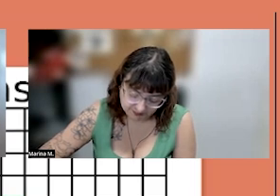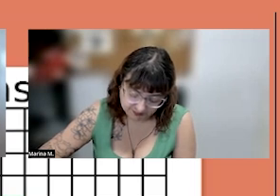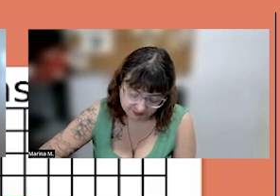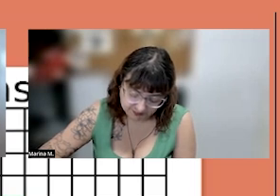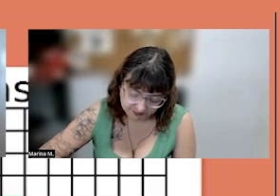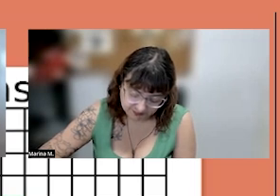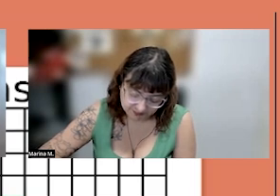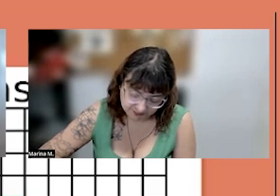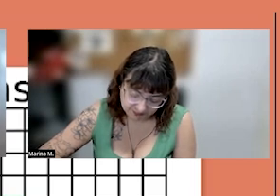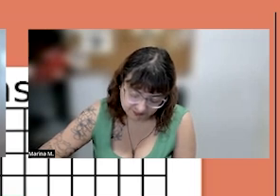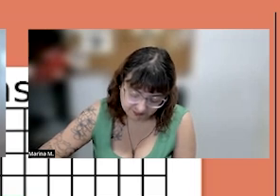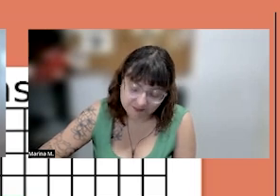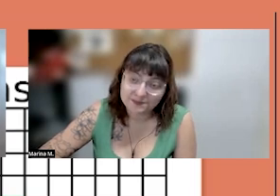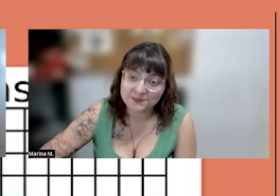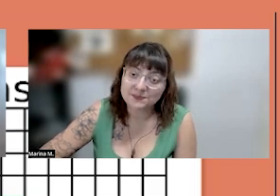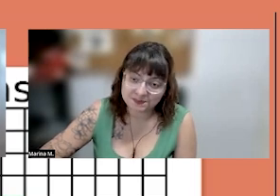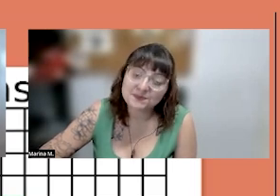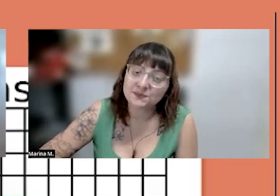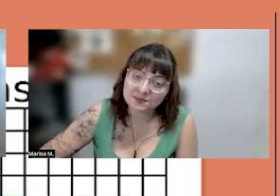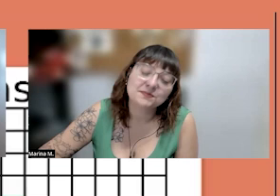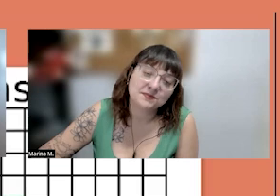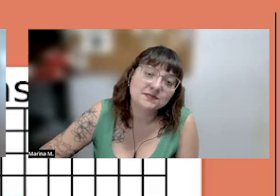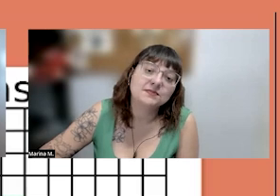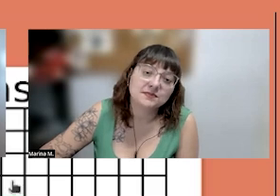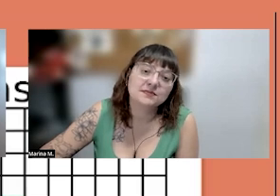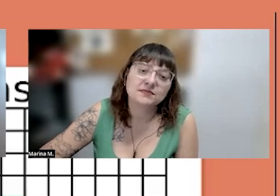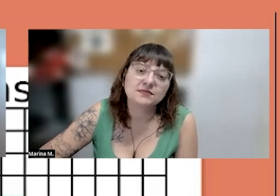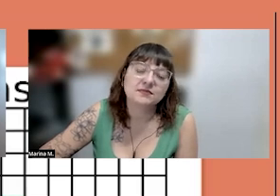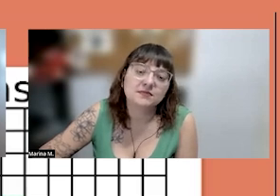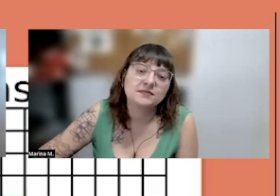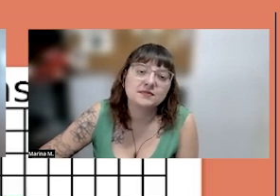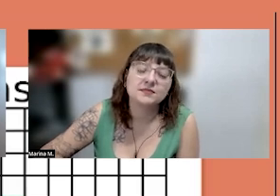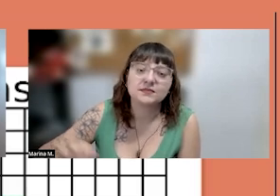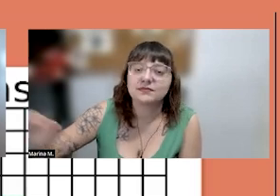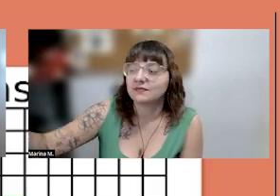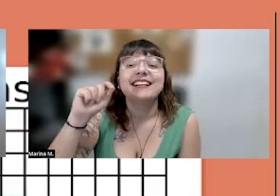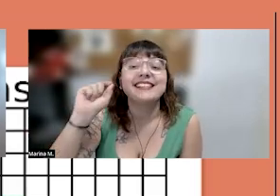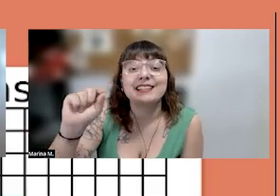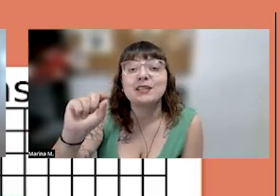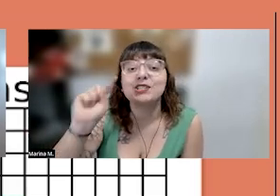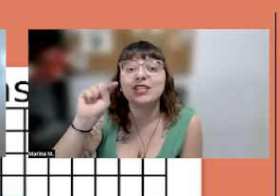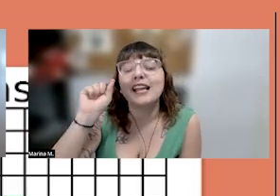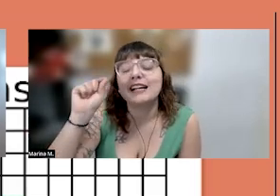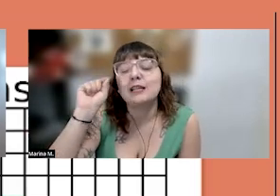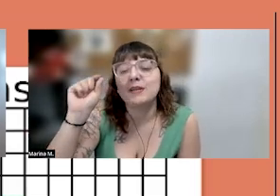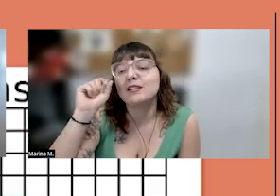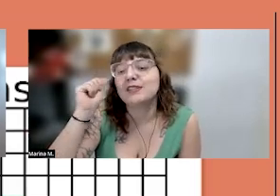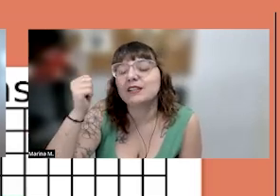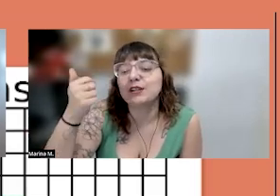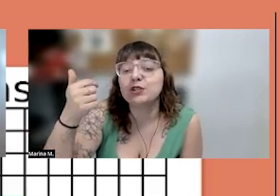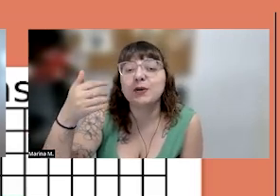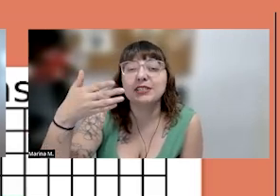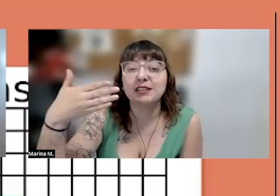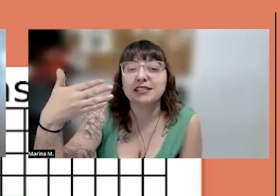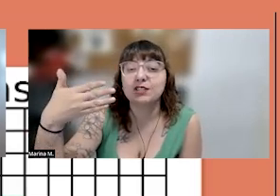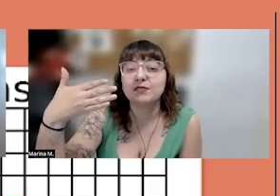vetoriais. Era disso que você estava falando, né, Mari? Sobre essa ideia do pixel numa matriz. Exatamente. E aí cada pixel vai ter